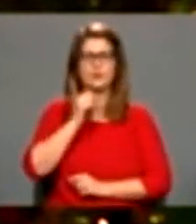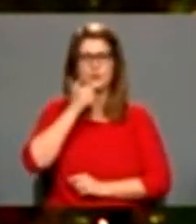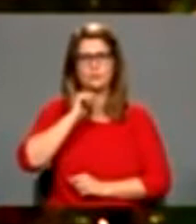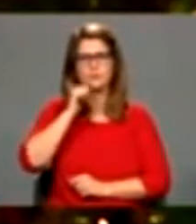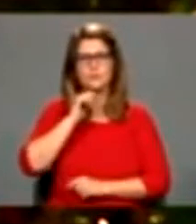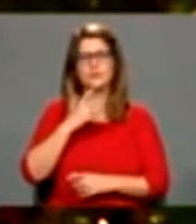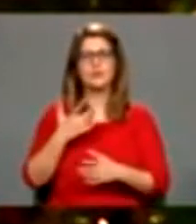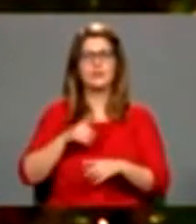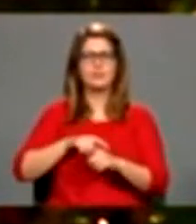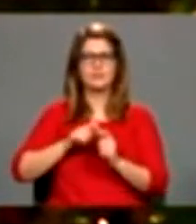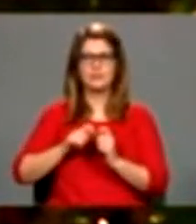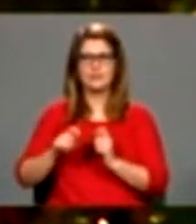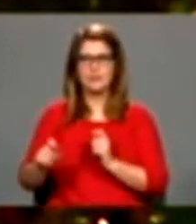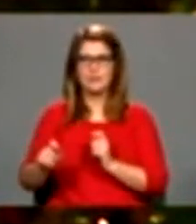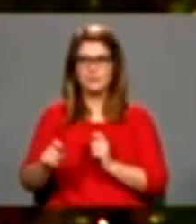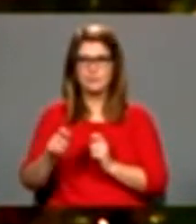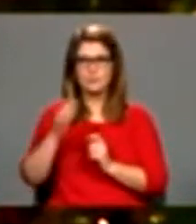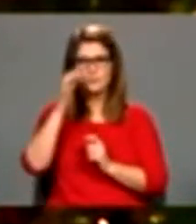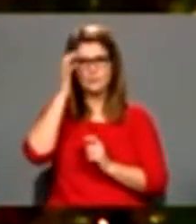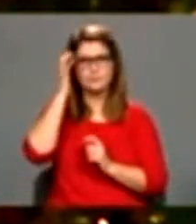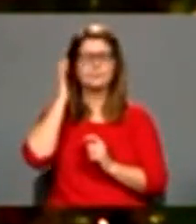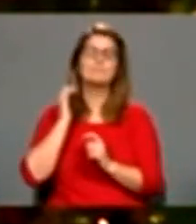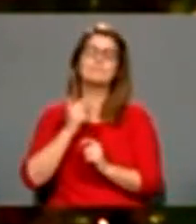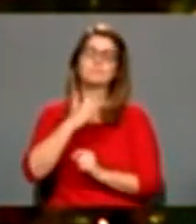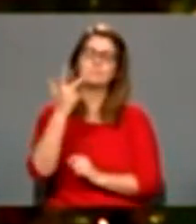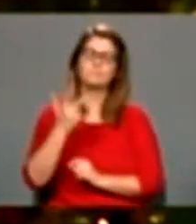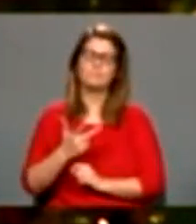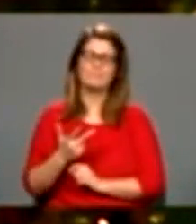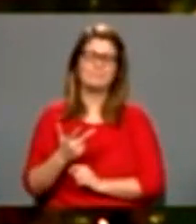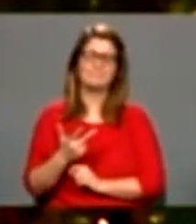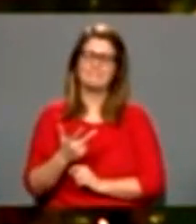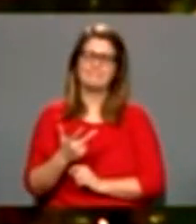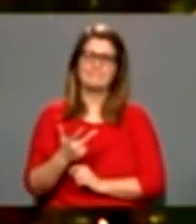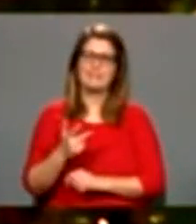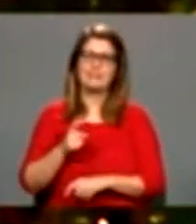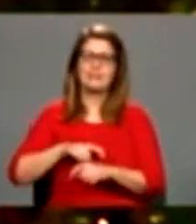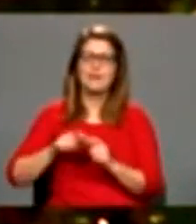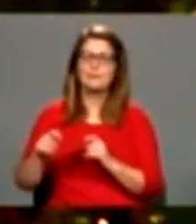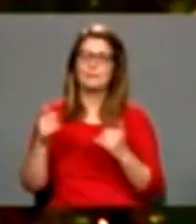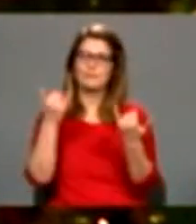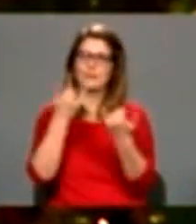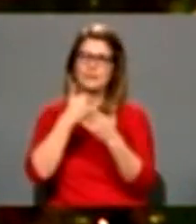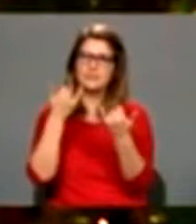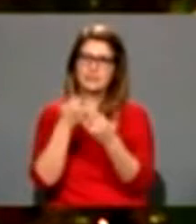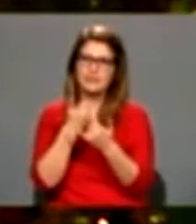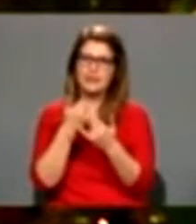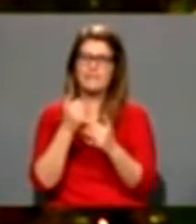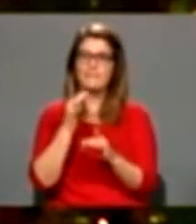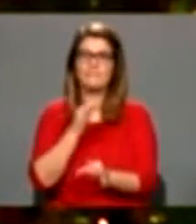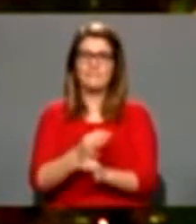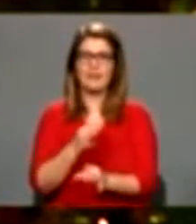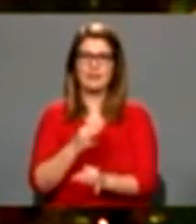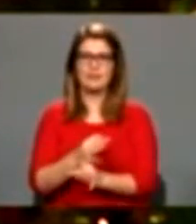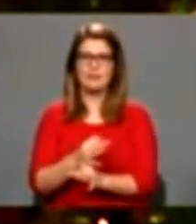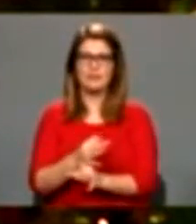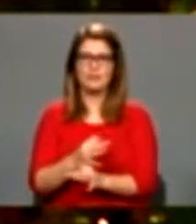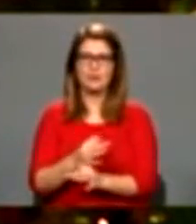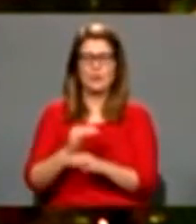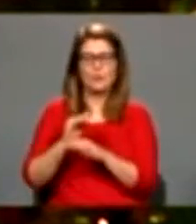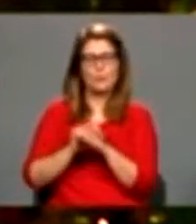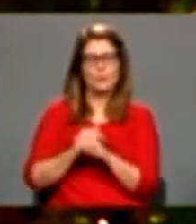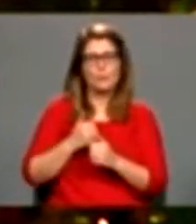não é em toda a sua plenitude um tempo de alegria festa outro